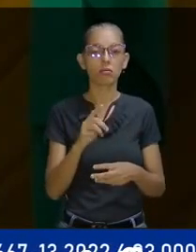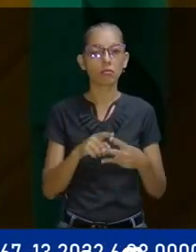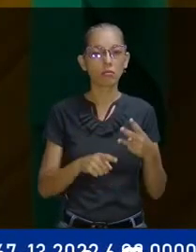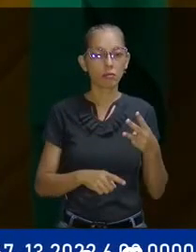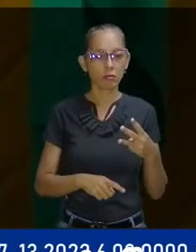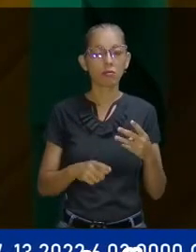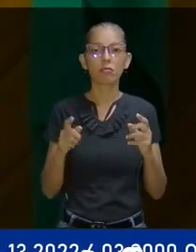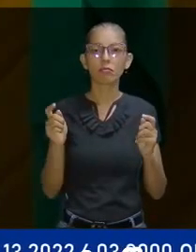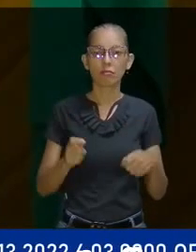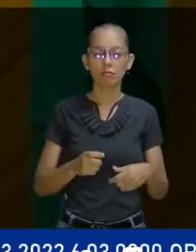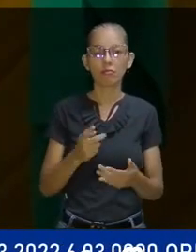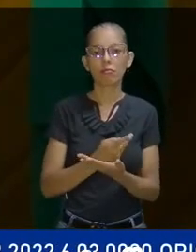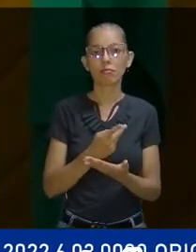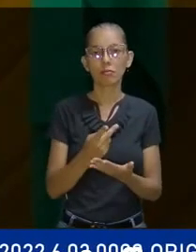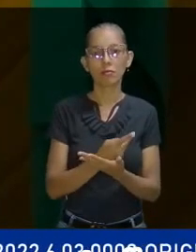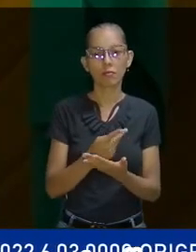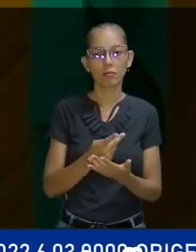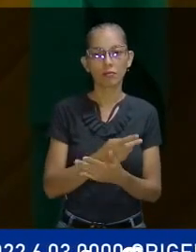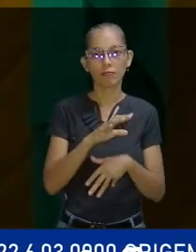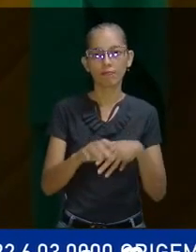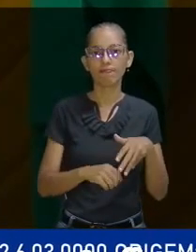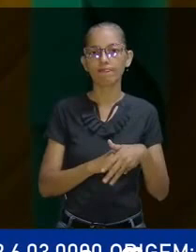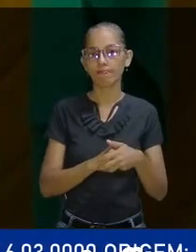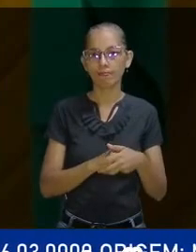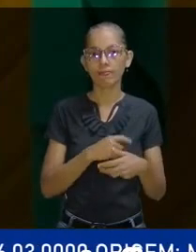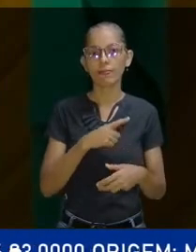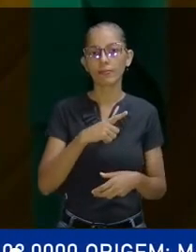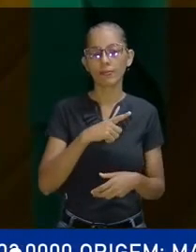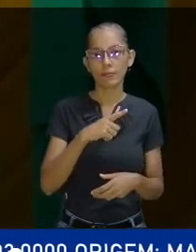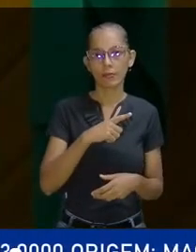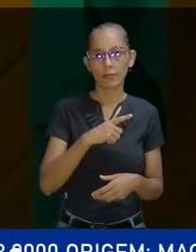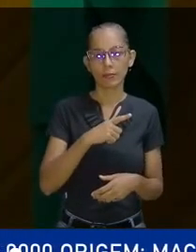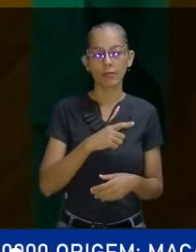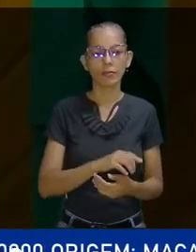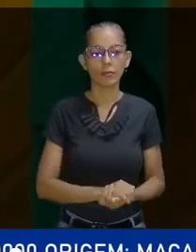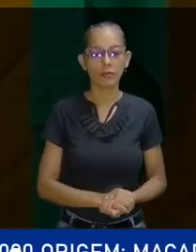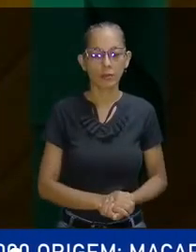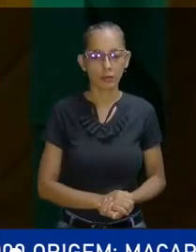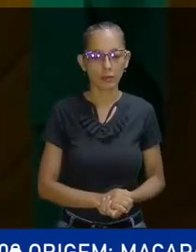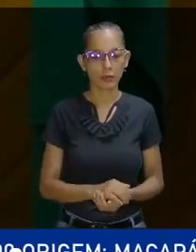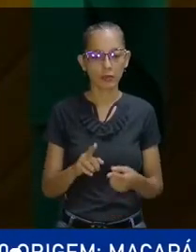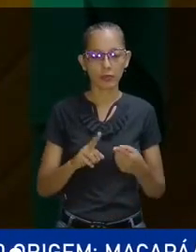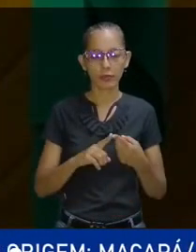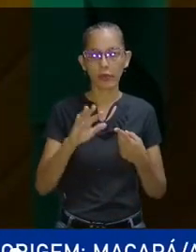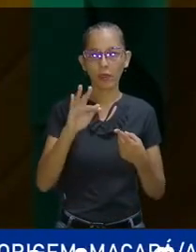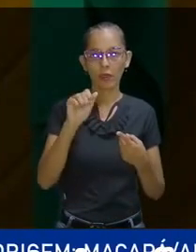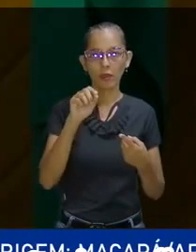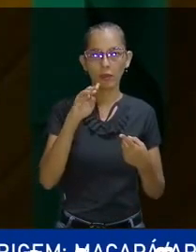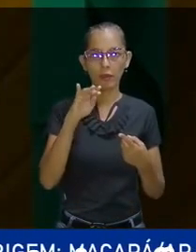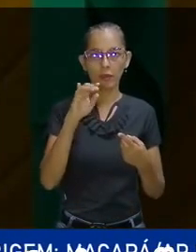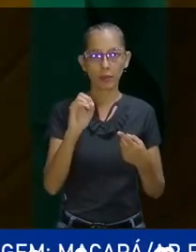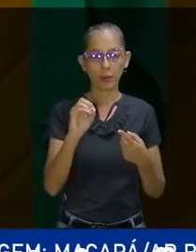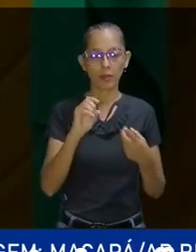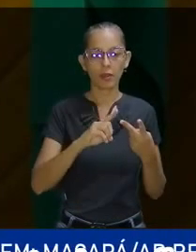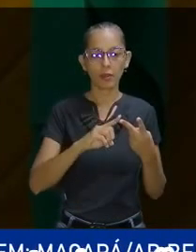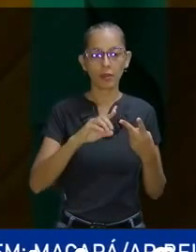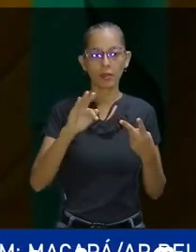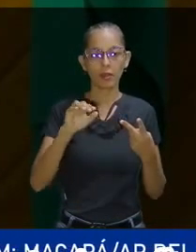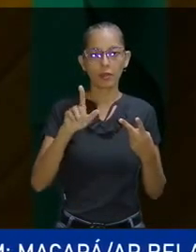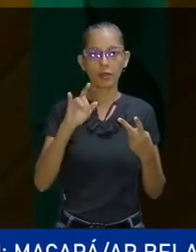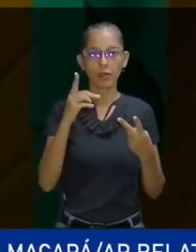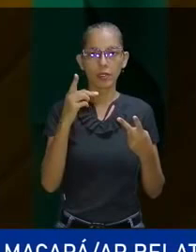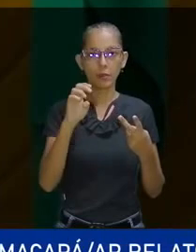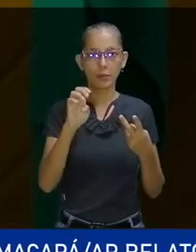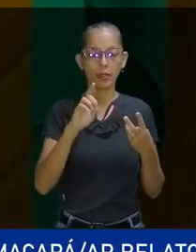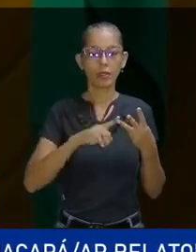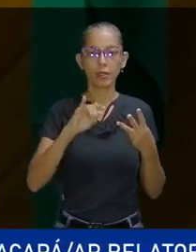representação especial por captação ilícita de sufrágio em face de Fábio Wilson Moreira Jucá, A Procuradora Felipe Regional Barreto Eleitoral e Sara